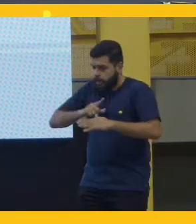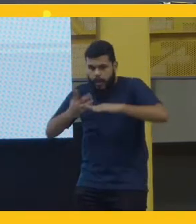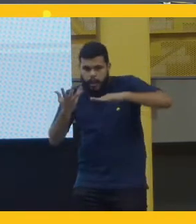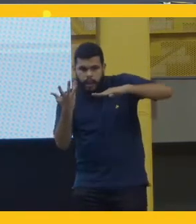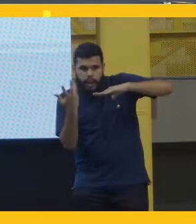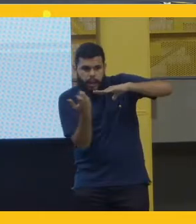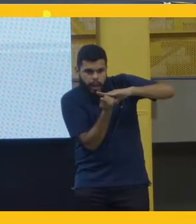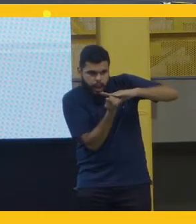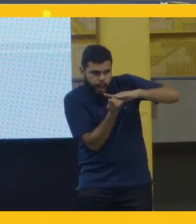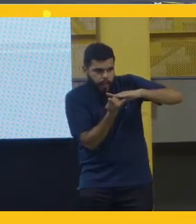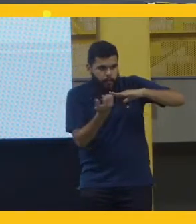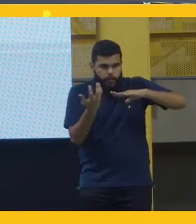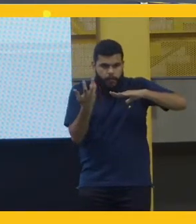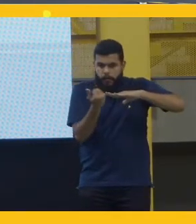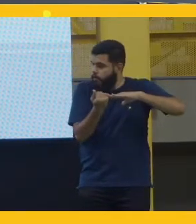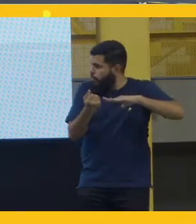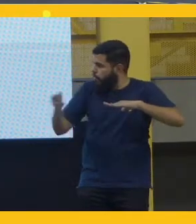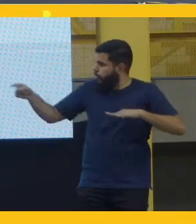violeta,